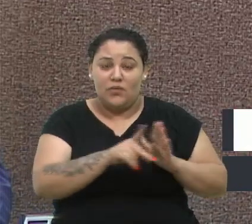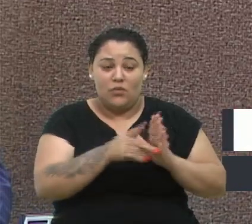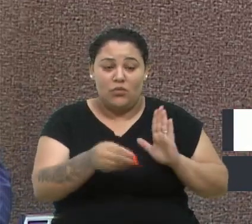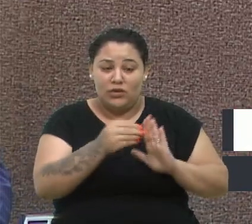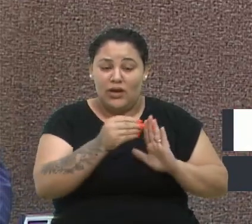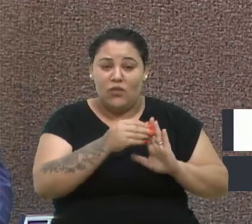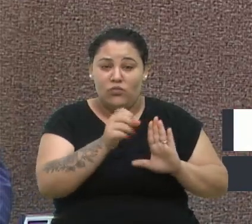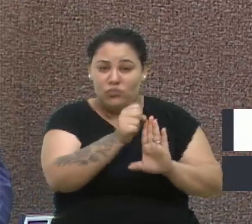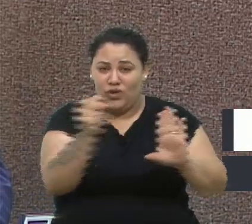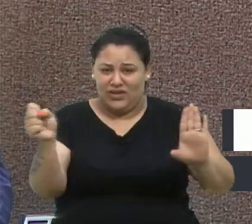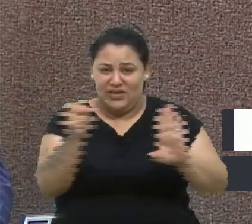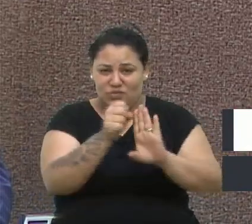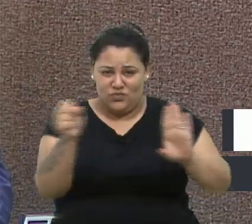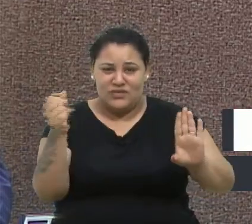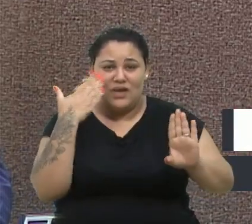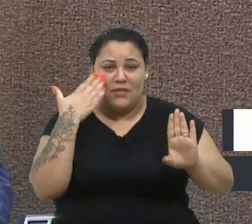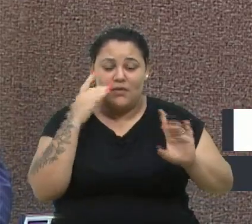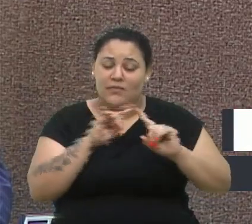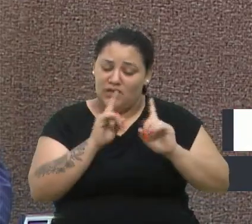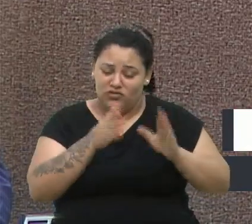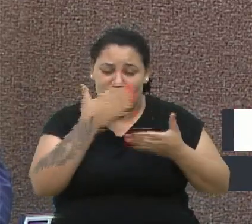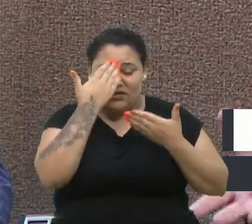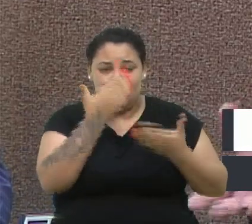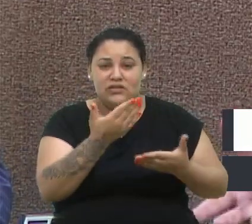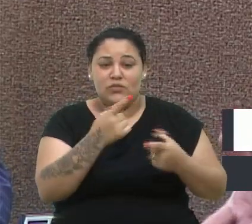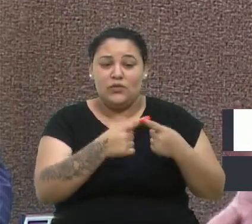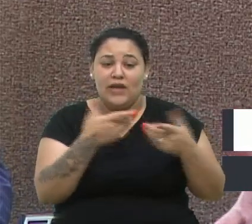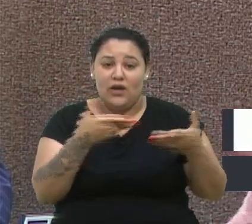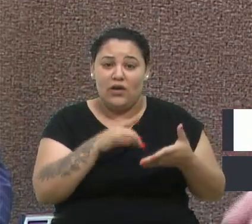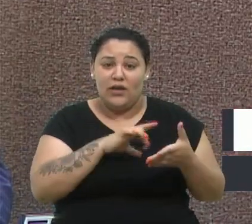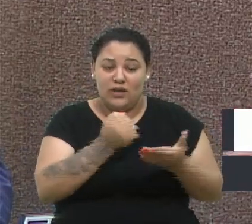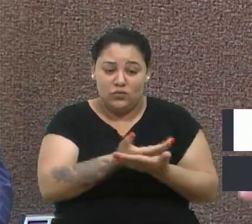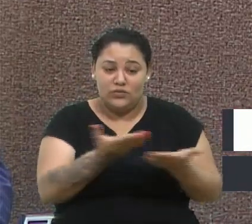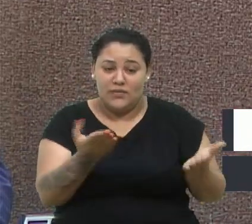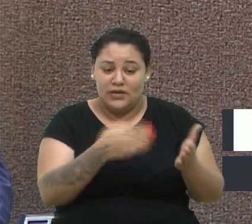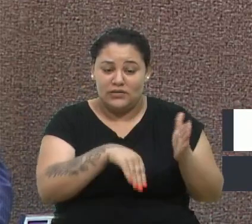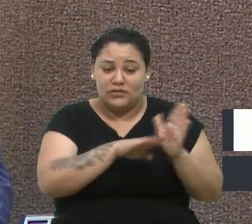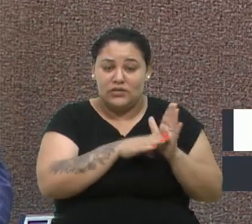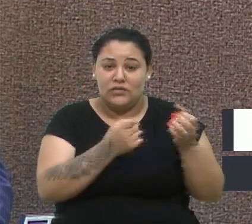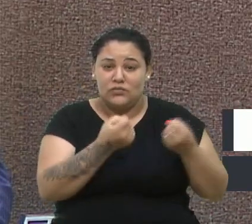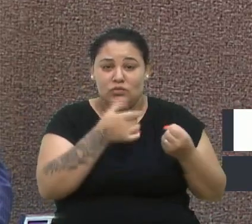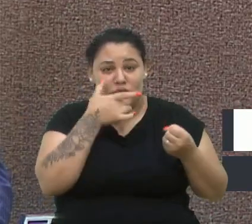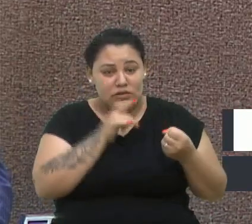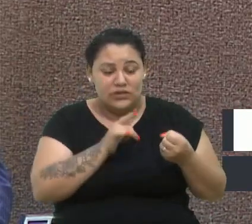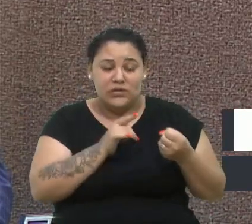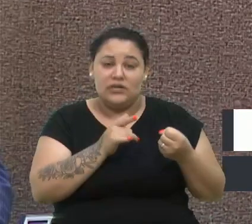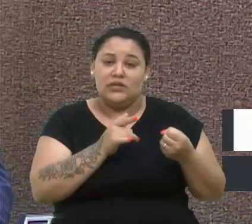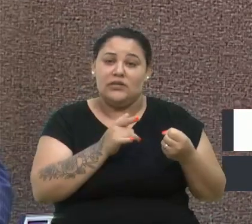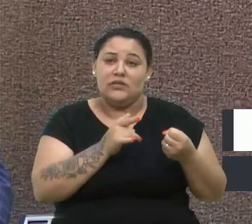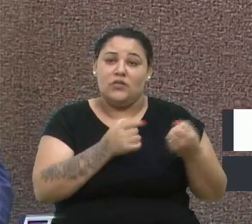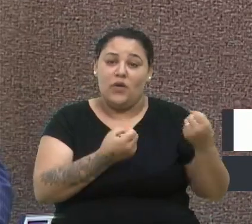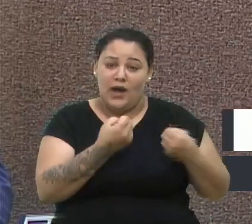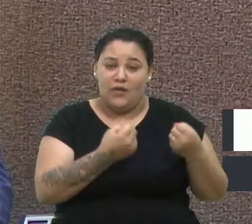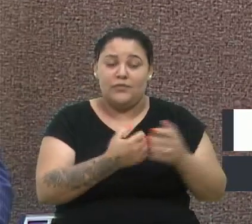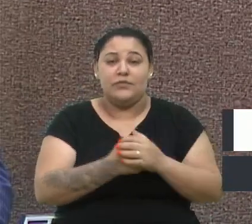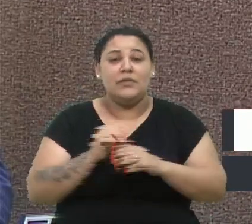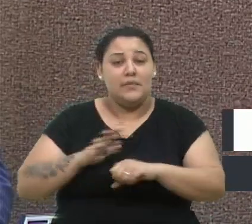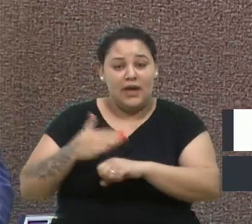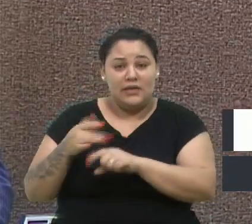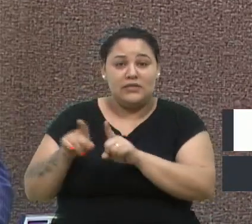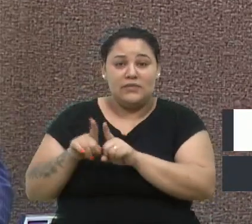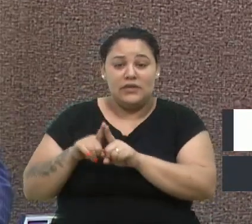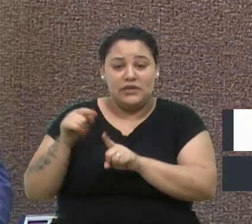já estão agradecidos e muito agradecidos por terem um espaço para estacionamento dos seus veículos. E mais do que isso, esse